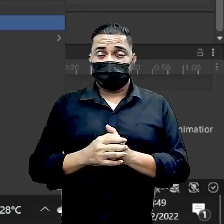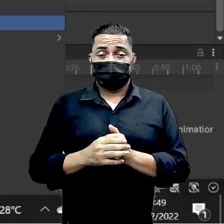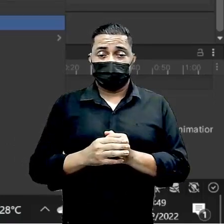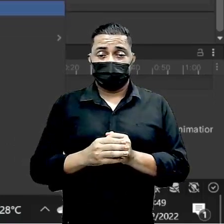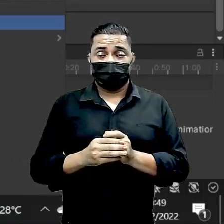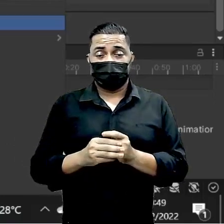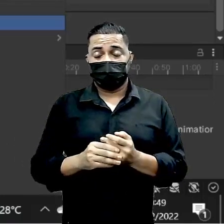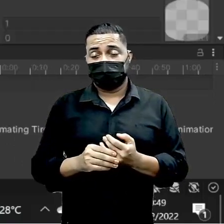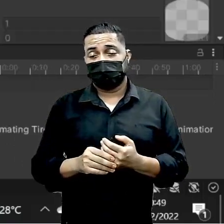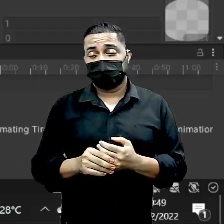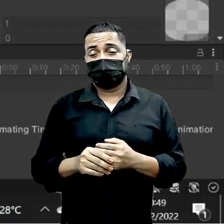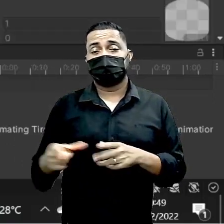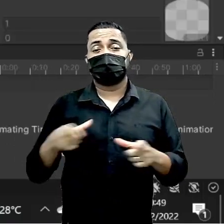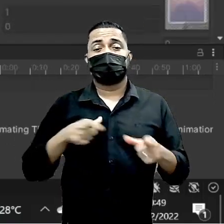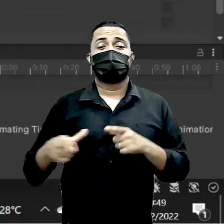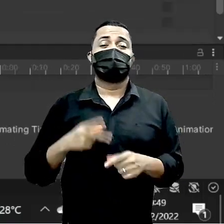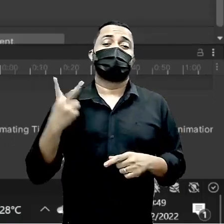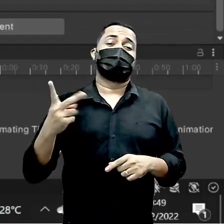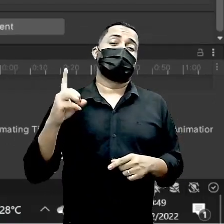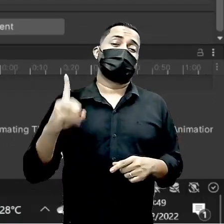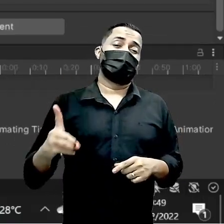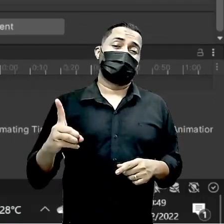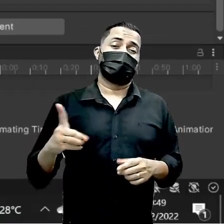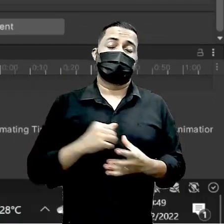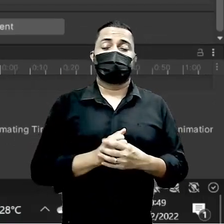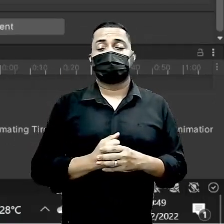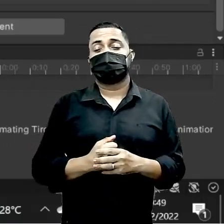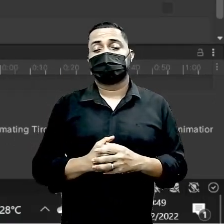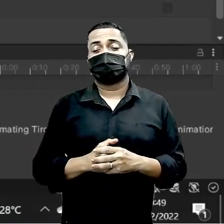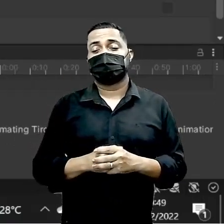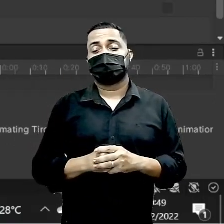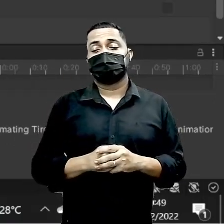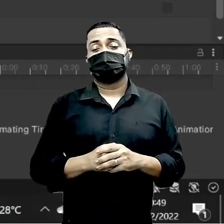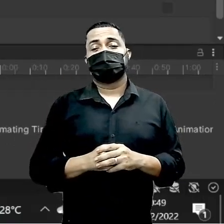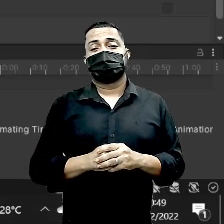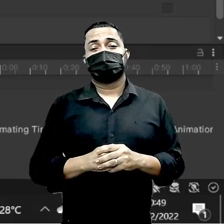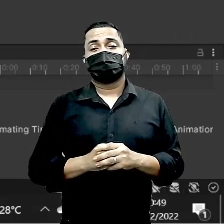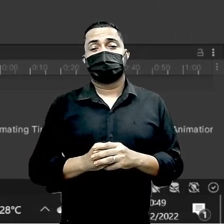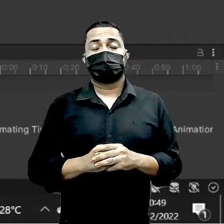Como eu estou trabalhando em duas dimensões, eu trabalho com o rígido 2D.